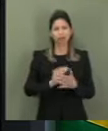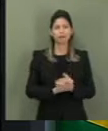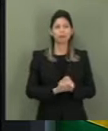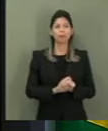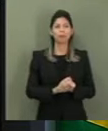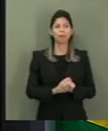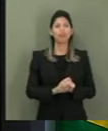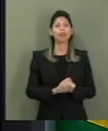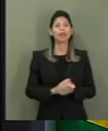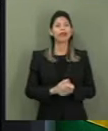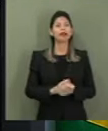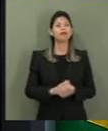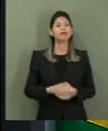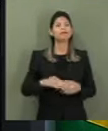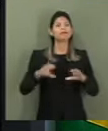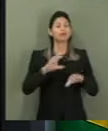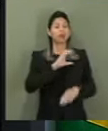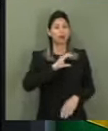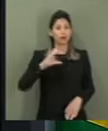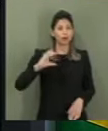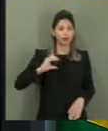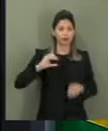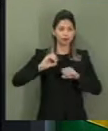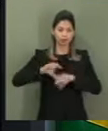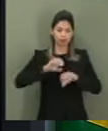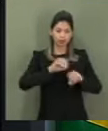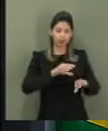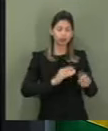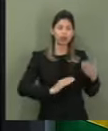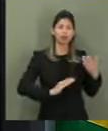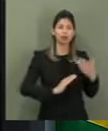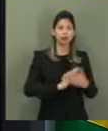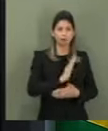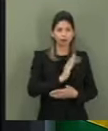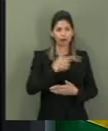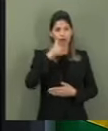A Comissão de Educação aprovou no dia de ontem o projeto de lei